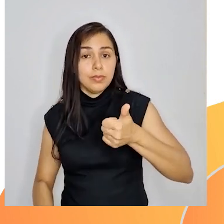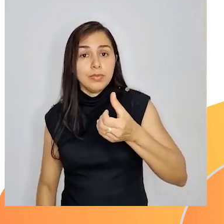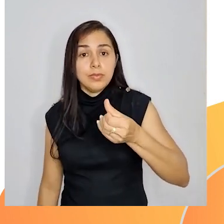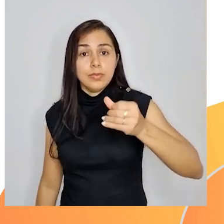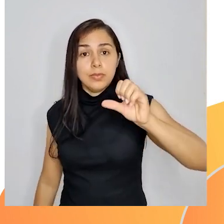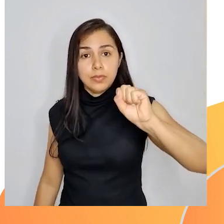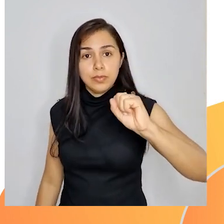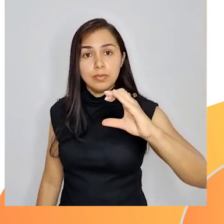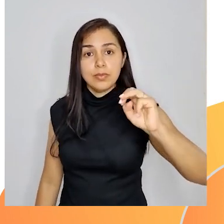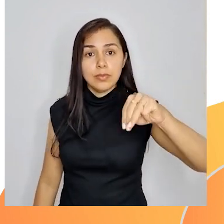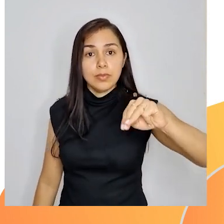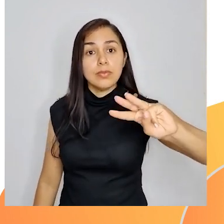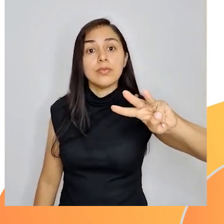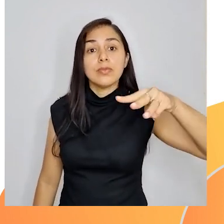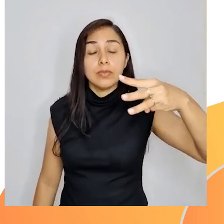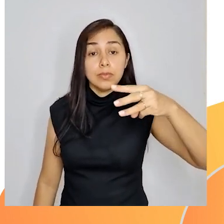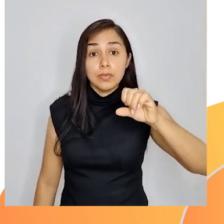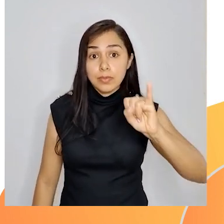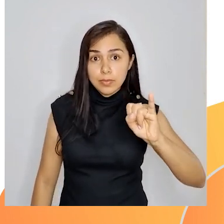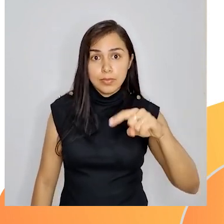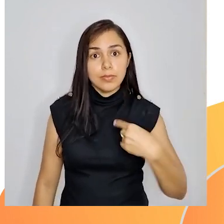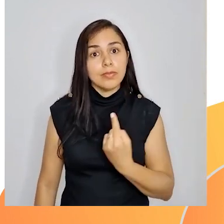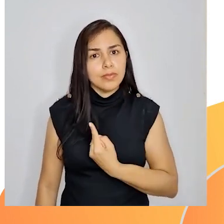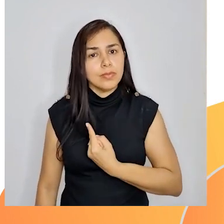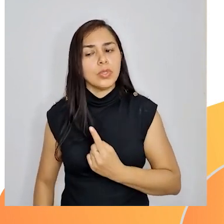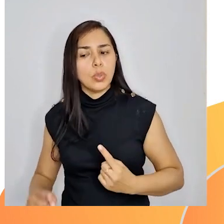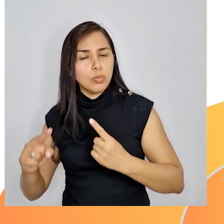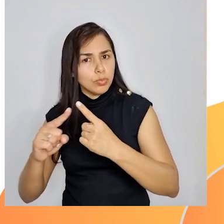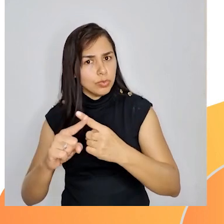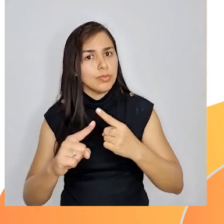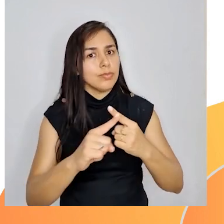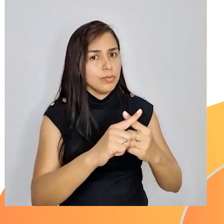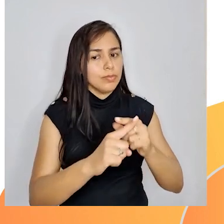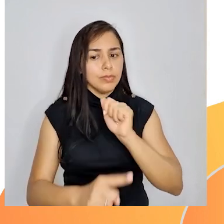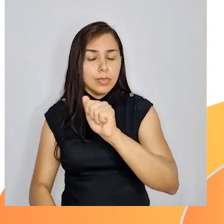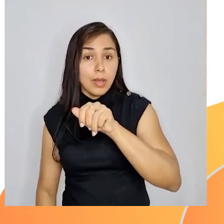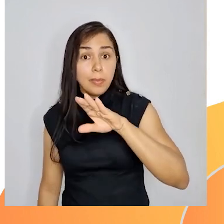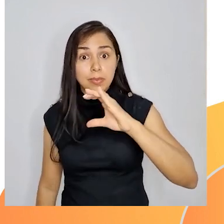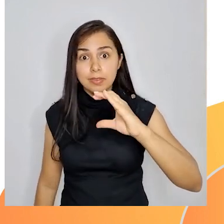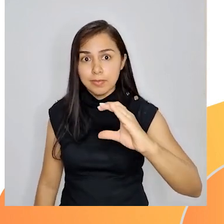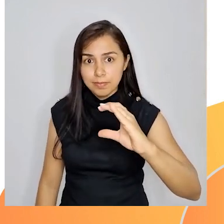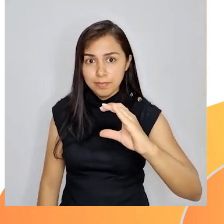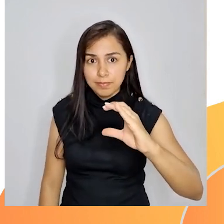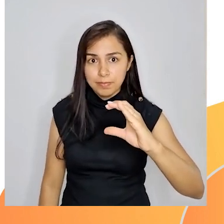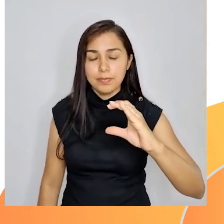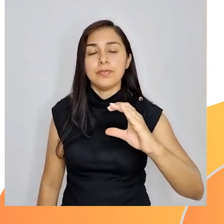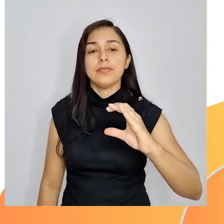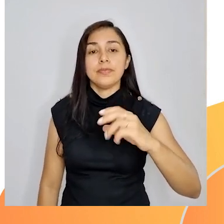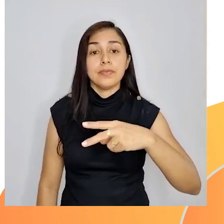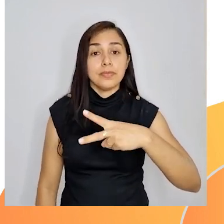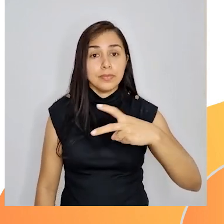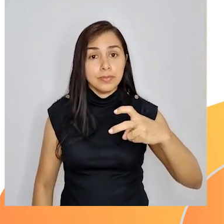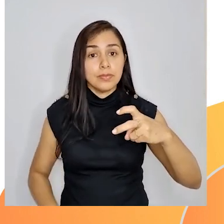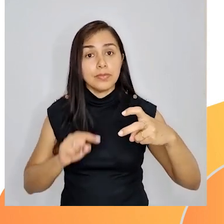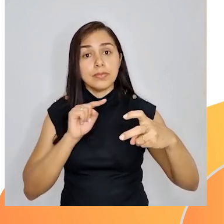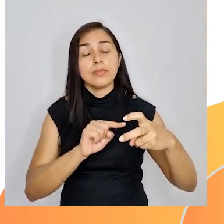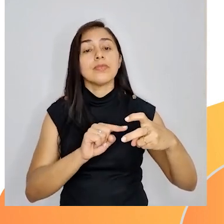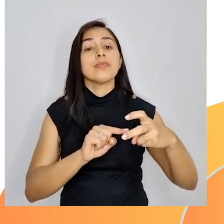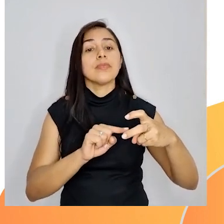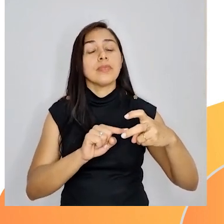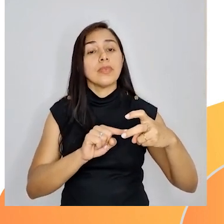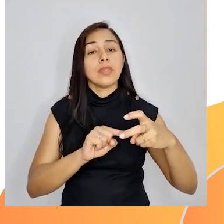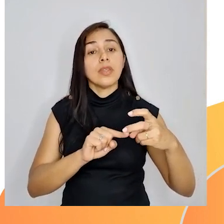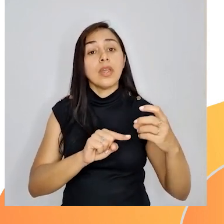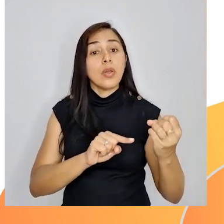as três dimensões já que isso é essa caixa ela lembra que um bloco retangular então